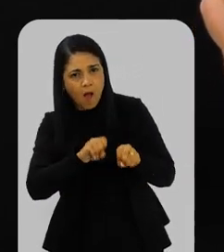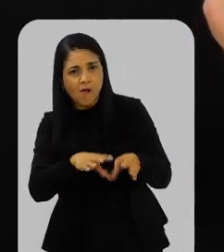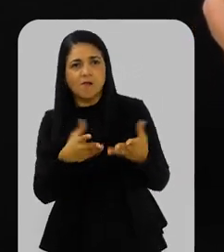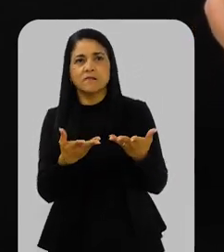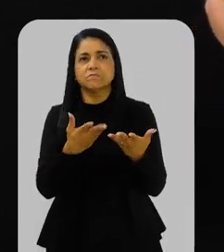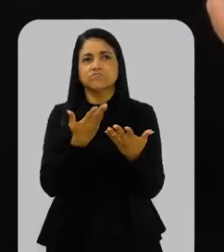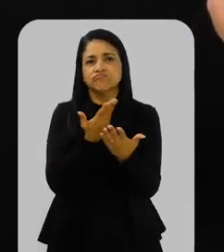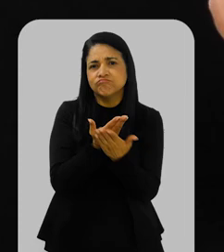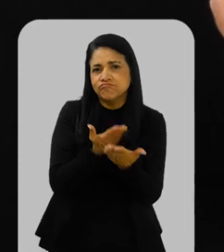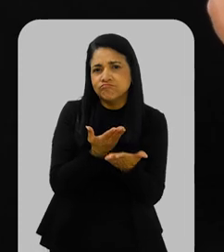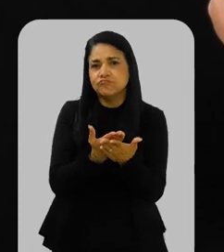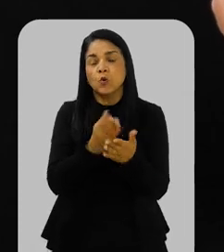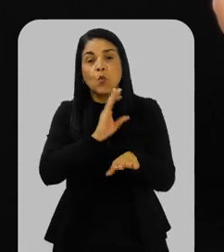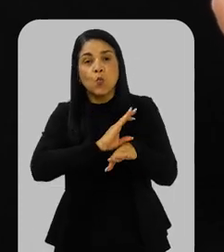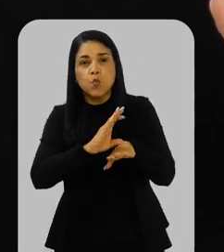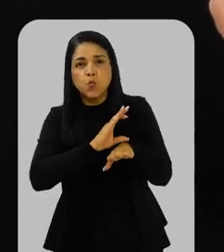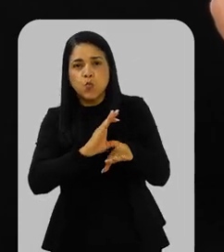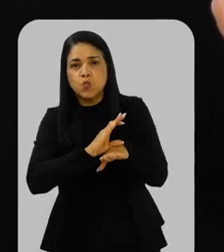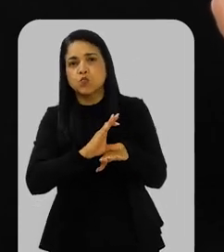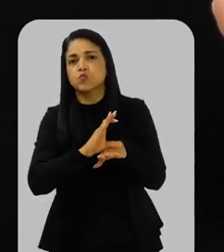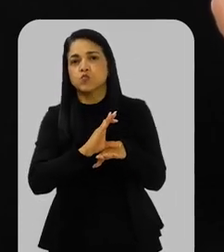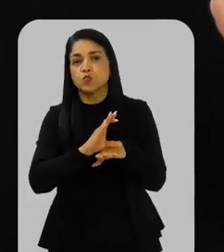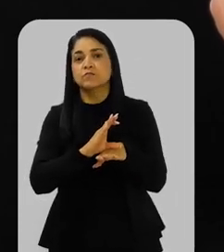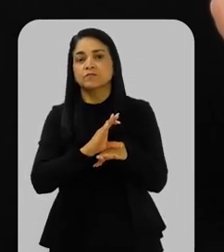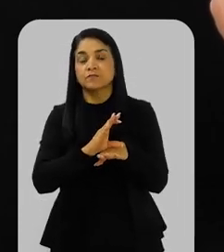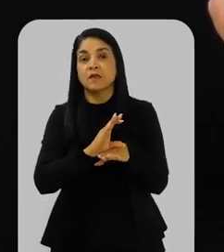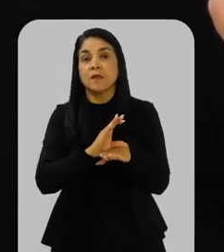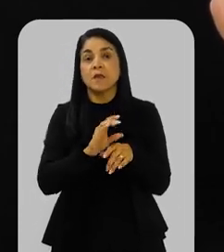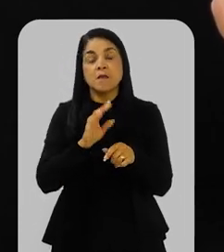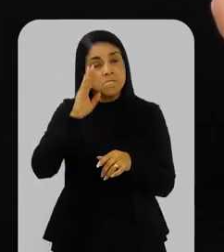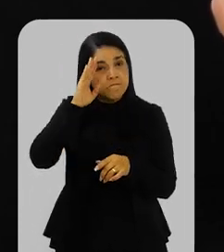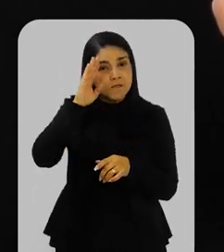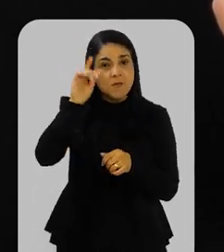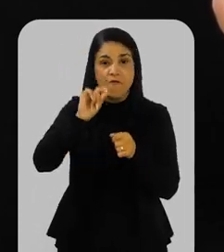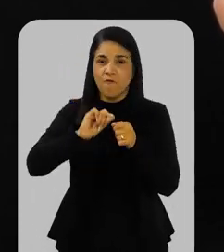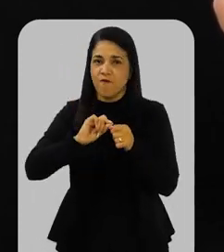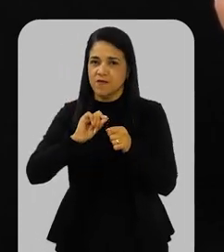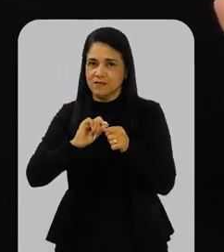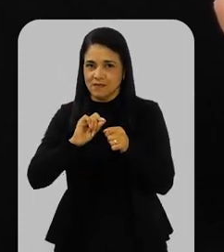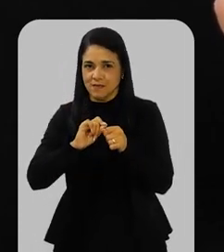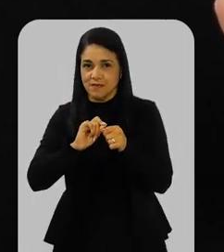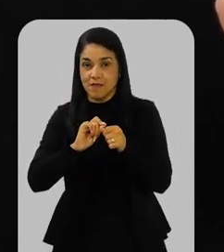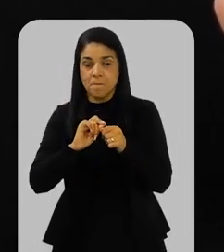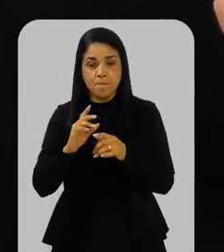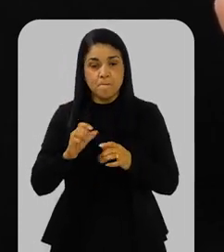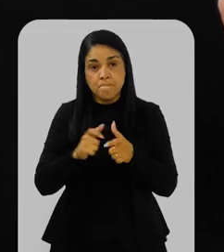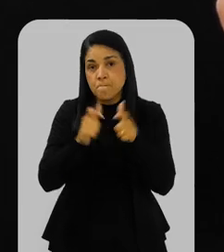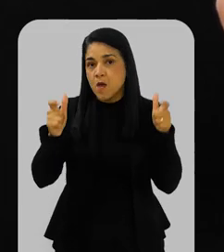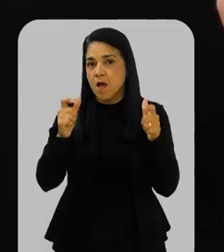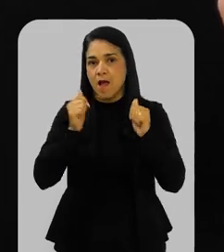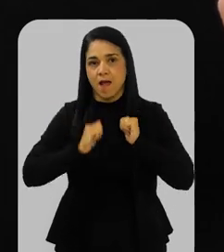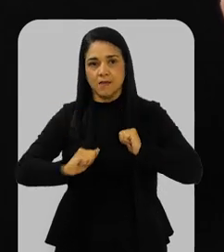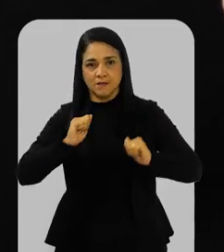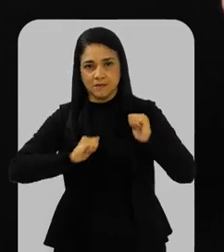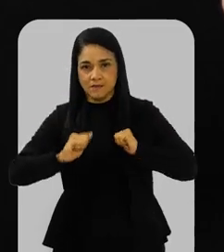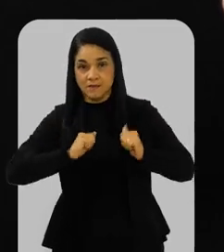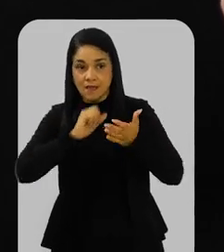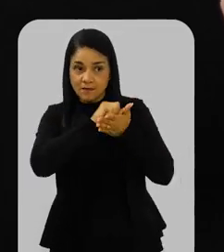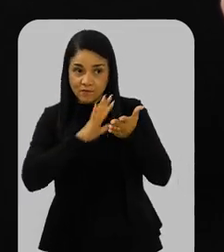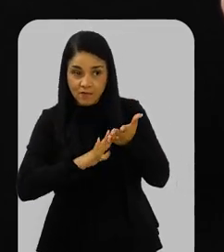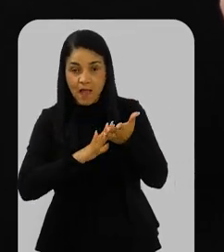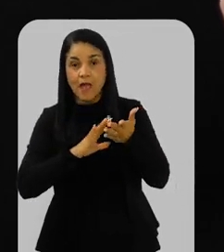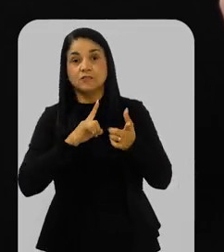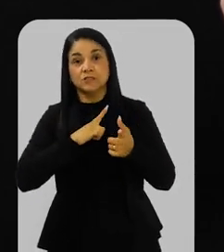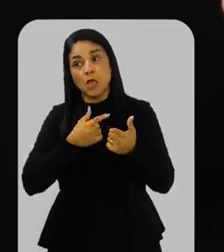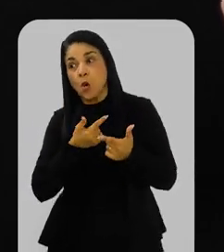aula, tem alguns cursos que ensinam realmente, principalmente o fazer, né? Porque a maioria dos artistas que tem atividade hoje saíram